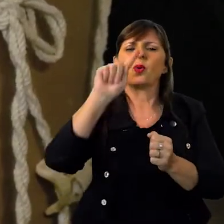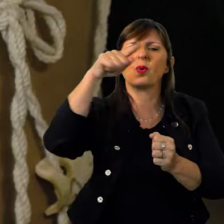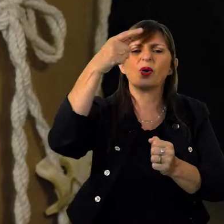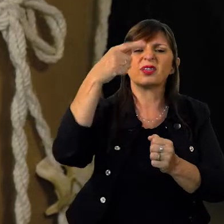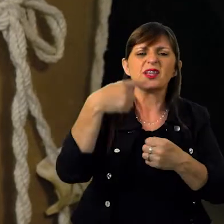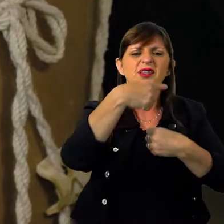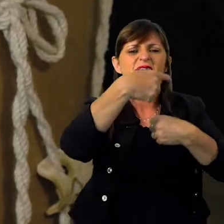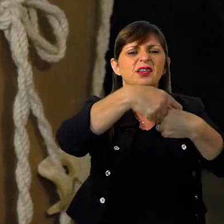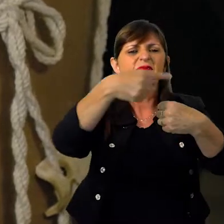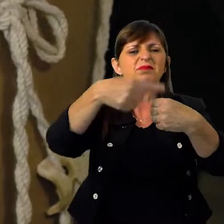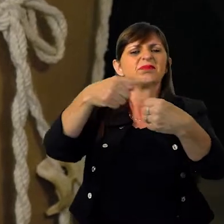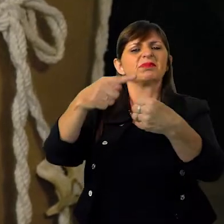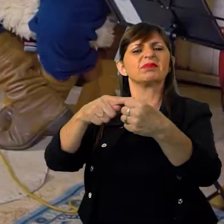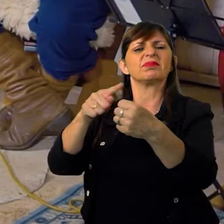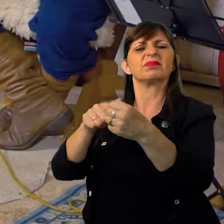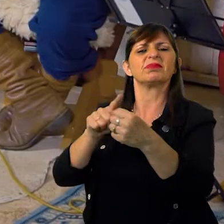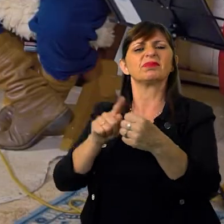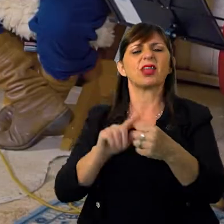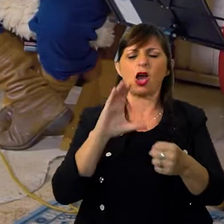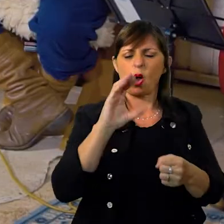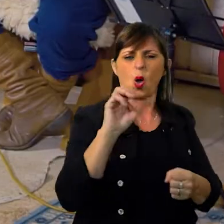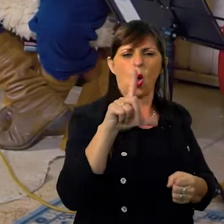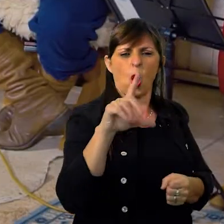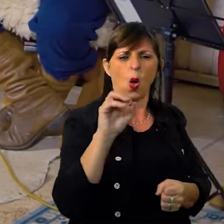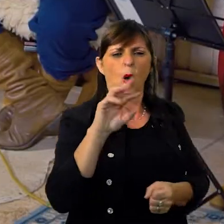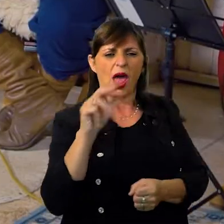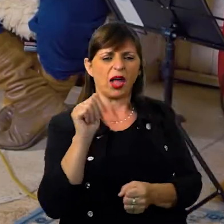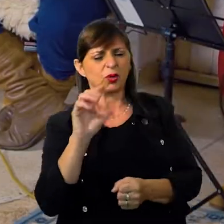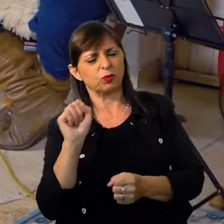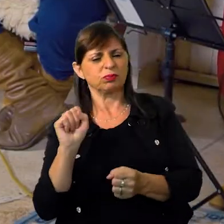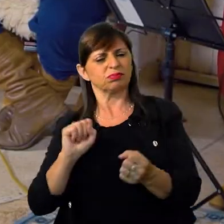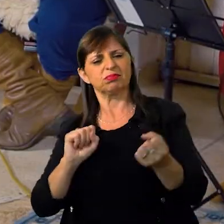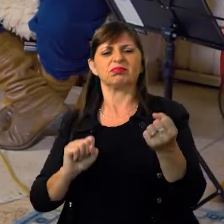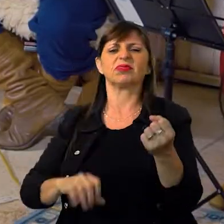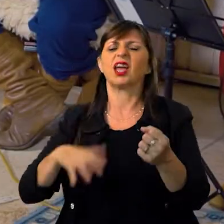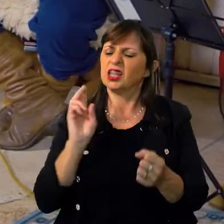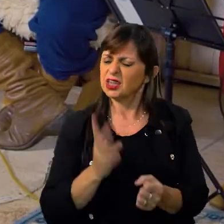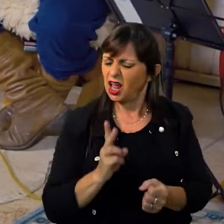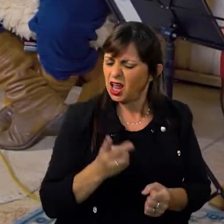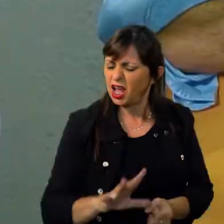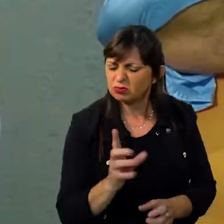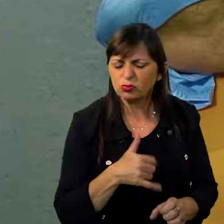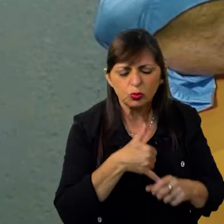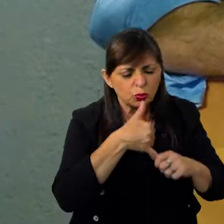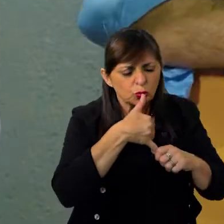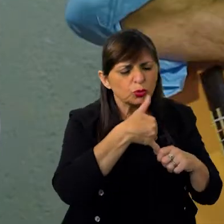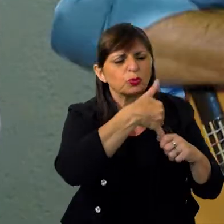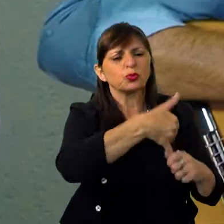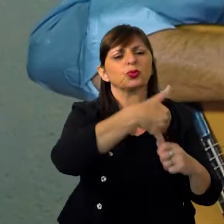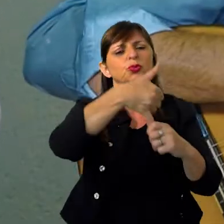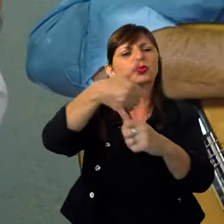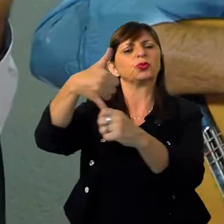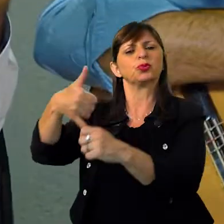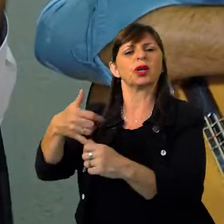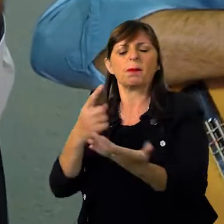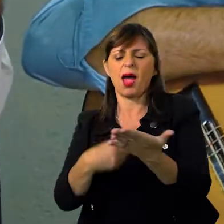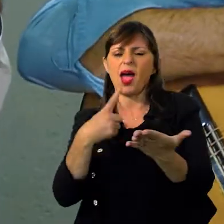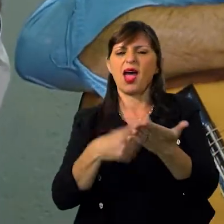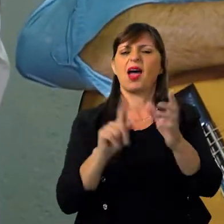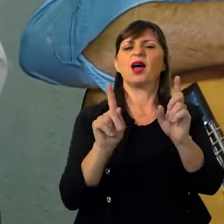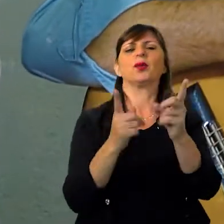ampliou torrido.meu de lembrar o Colorado partido de